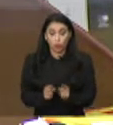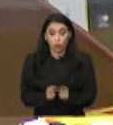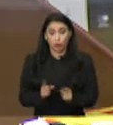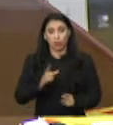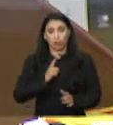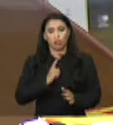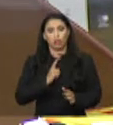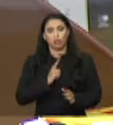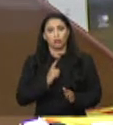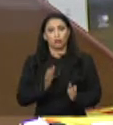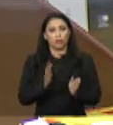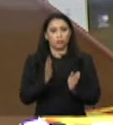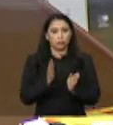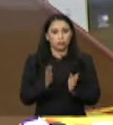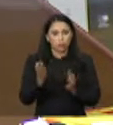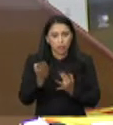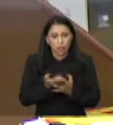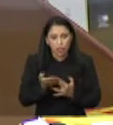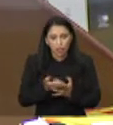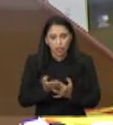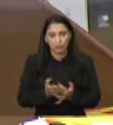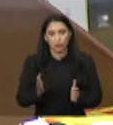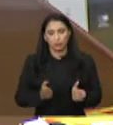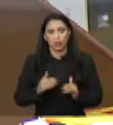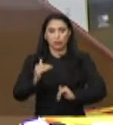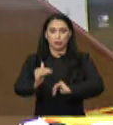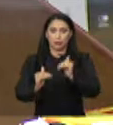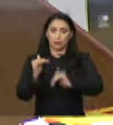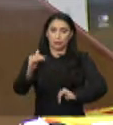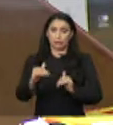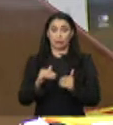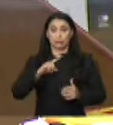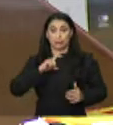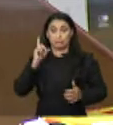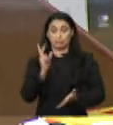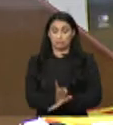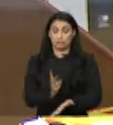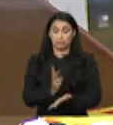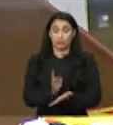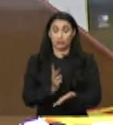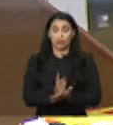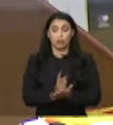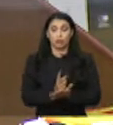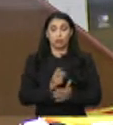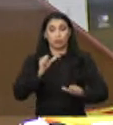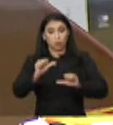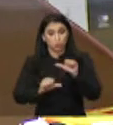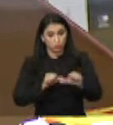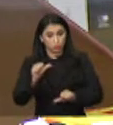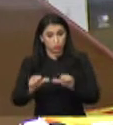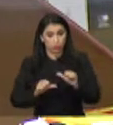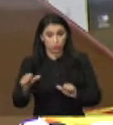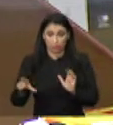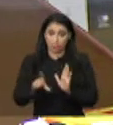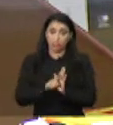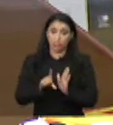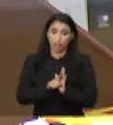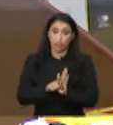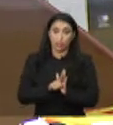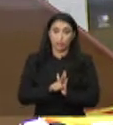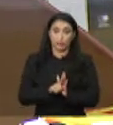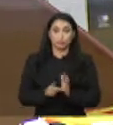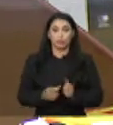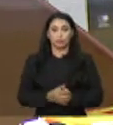submetendo a intervalos de eficácia com contagem regressiva uma abolição Mesmo durante a tramitação da ação de improbidade que a